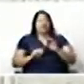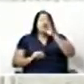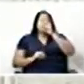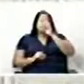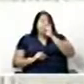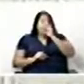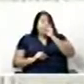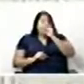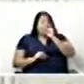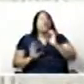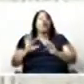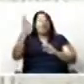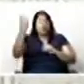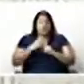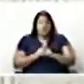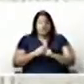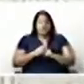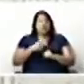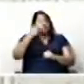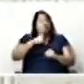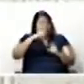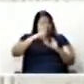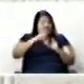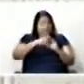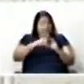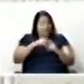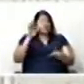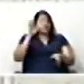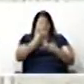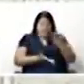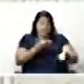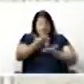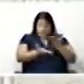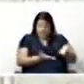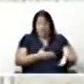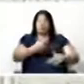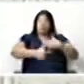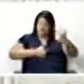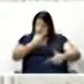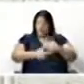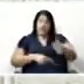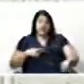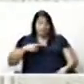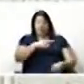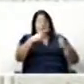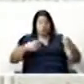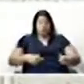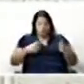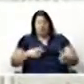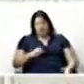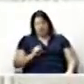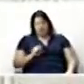relâmpago, essa médica estava atendendo no Balneário São José, vereador Toninho. Estava atendendo lá. Ela